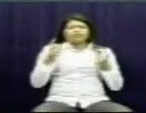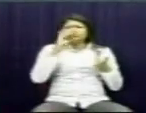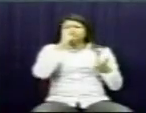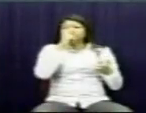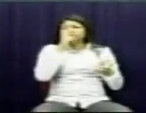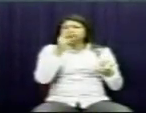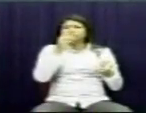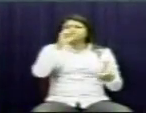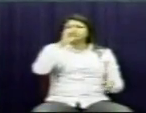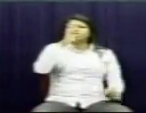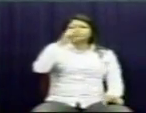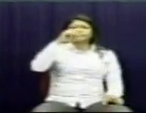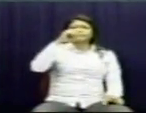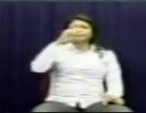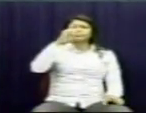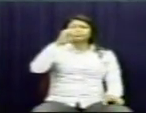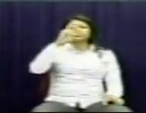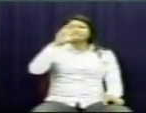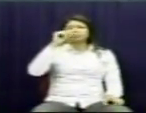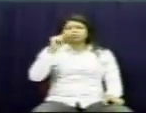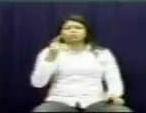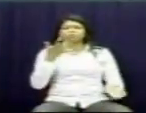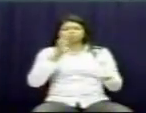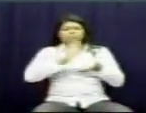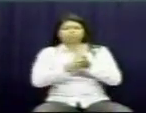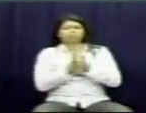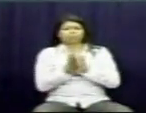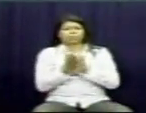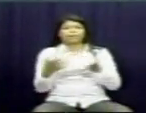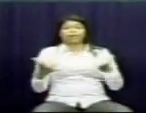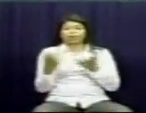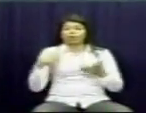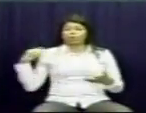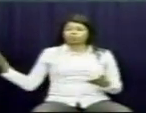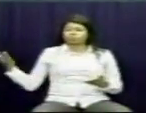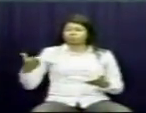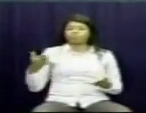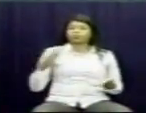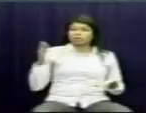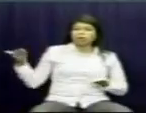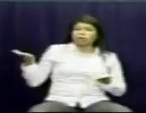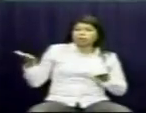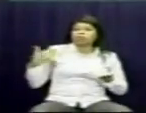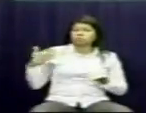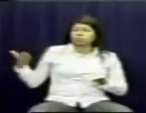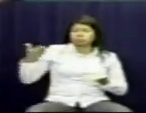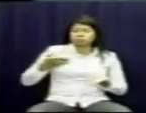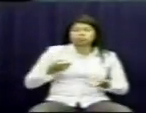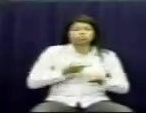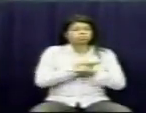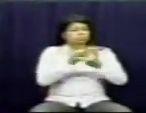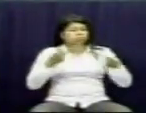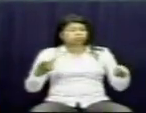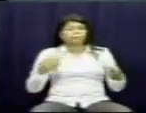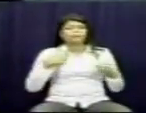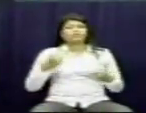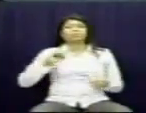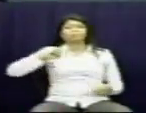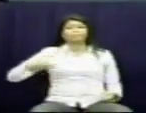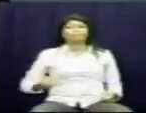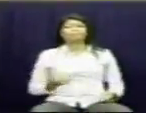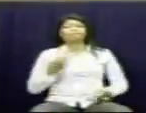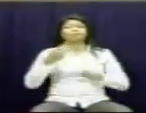Graziotin. Eu vou tentar aproveitar esse espaço, Marcelo, para trazer alguns elementos técnicos. Primeiro, é